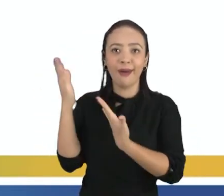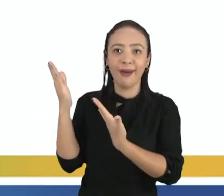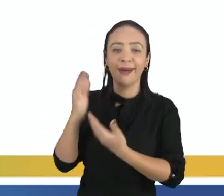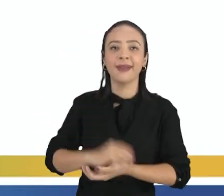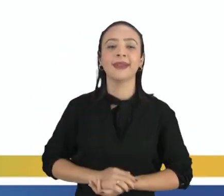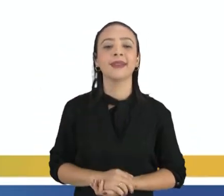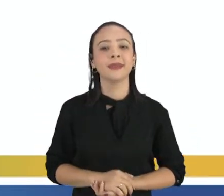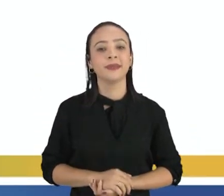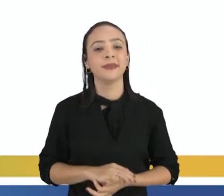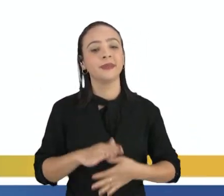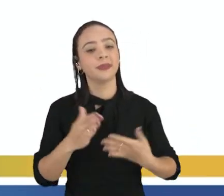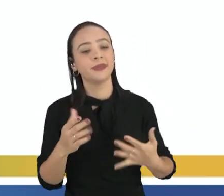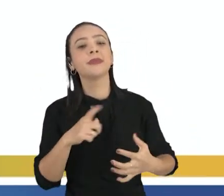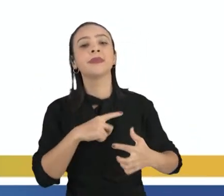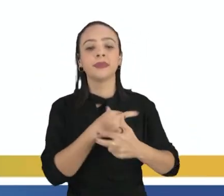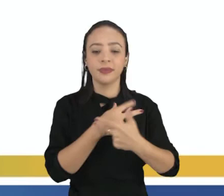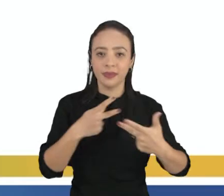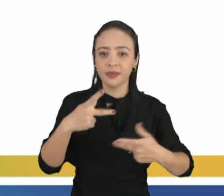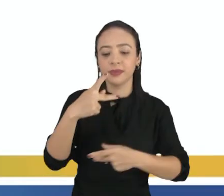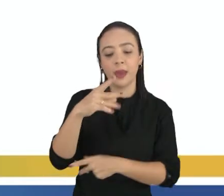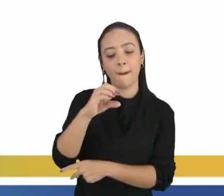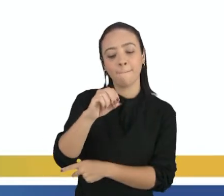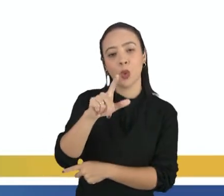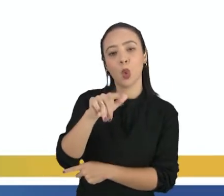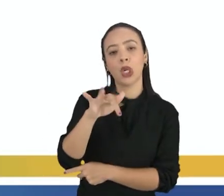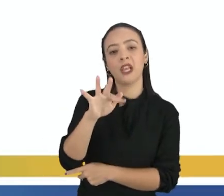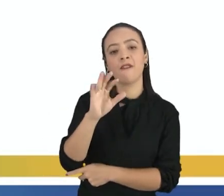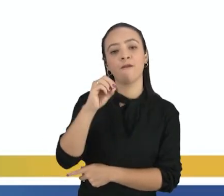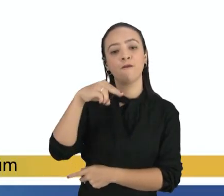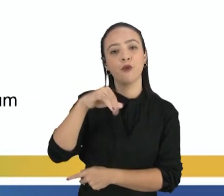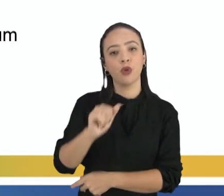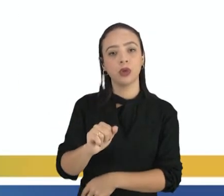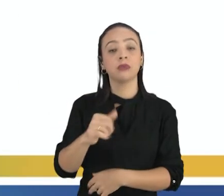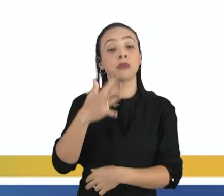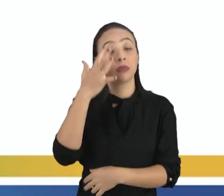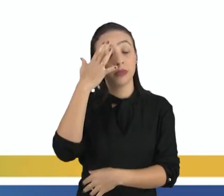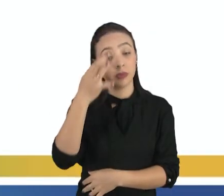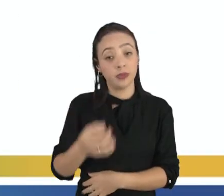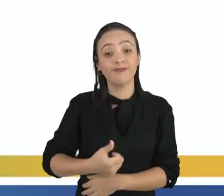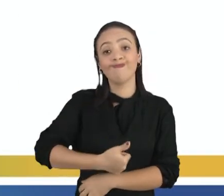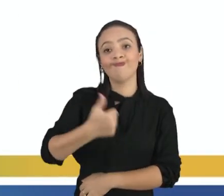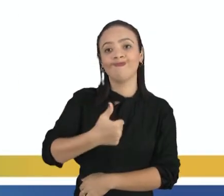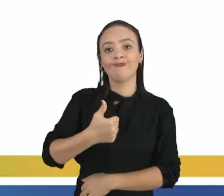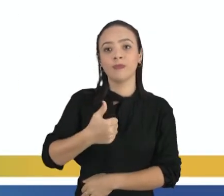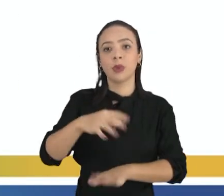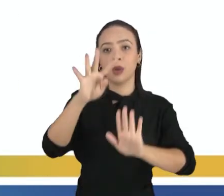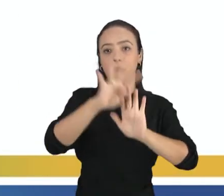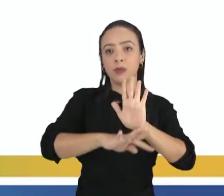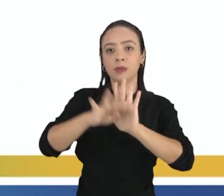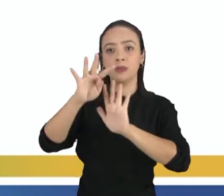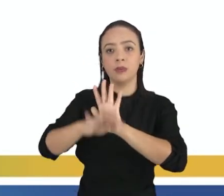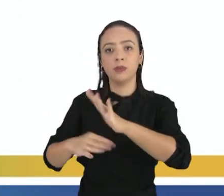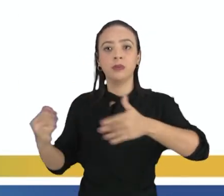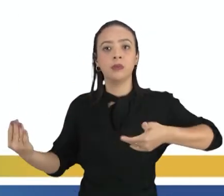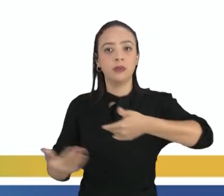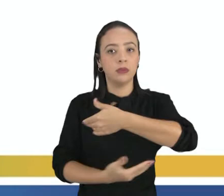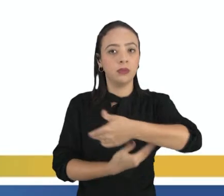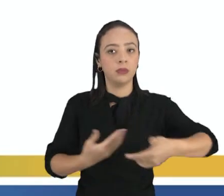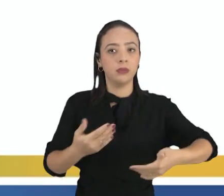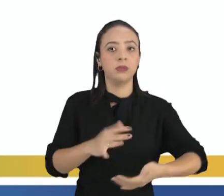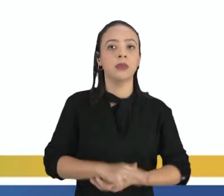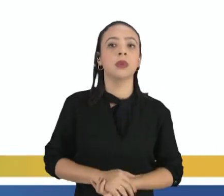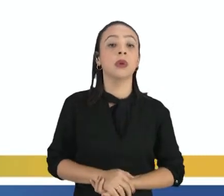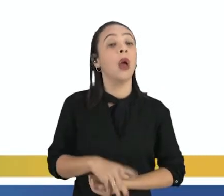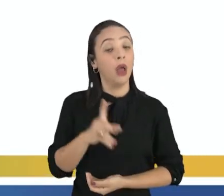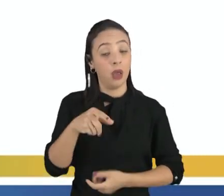Observem, gente, a polifonia. Primeiro, vamos entender aí a intertextualidade. Esse texto é